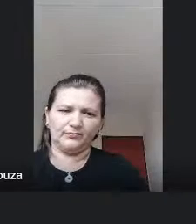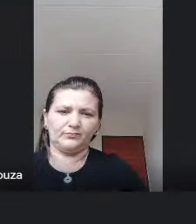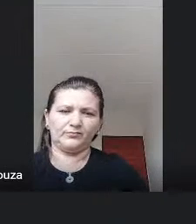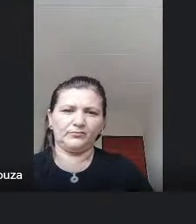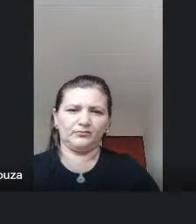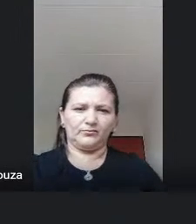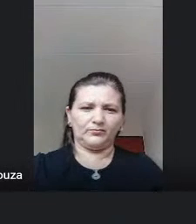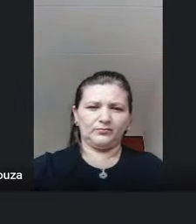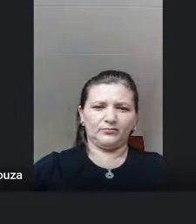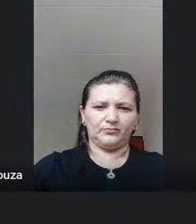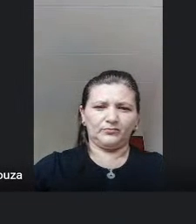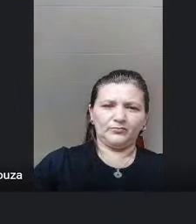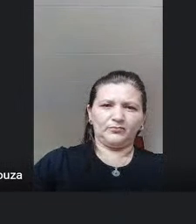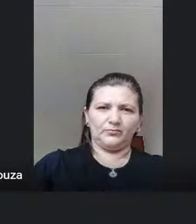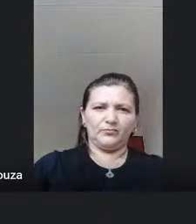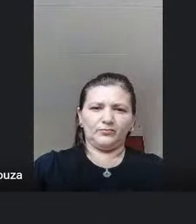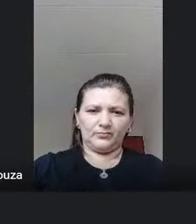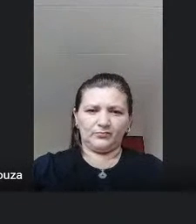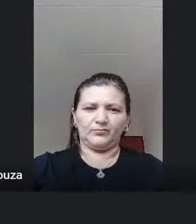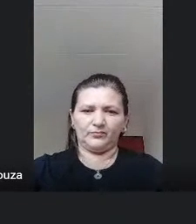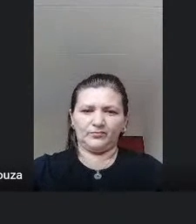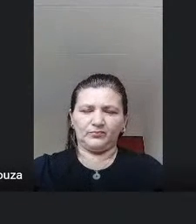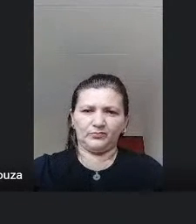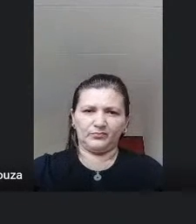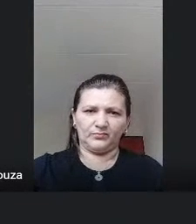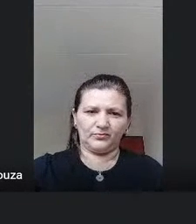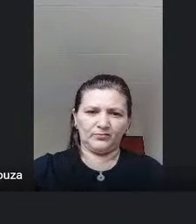É a conexão dela, viu?